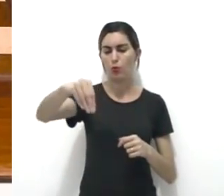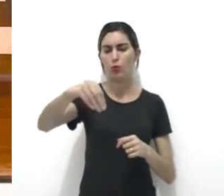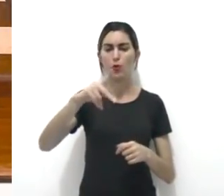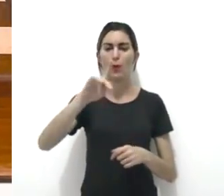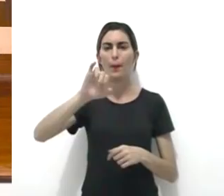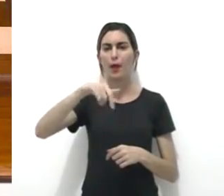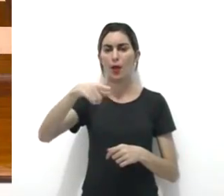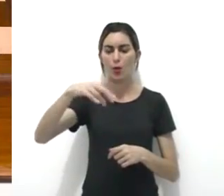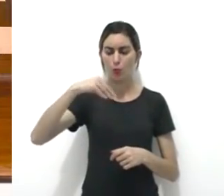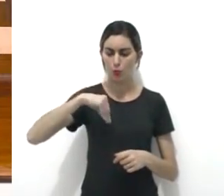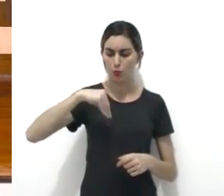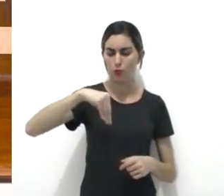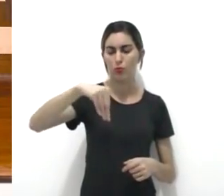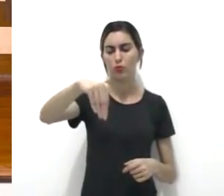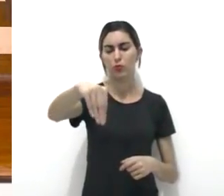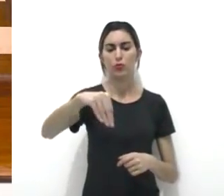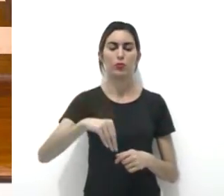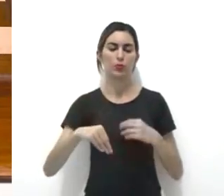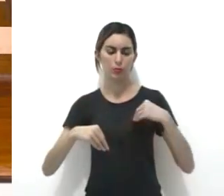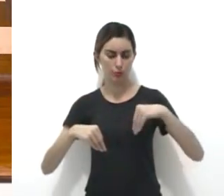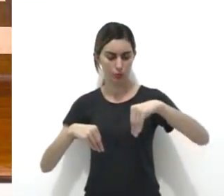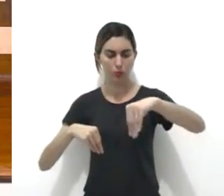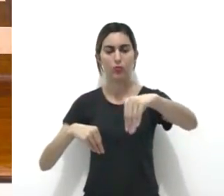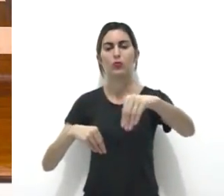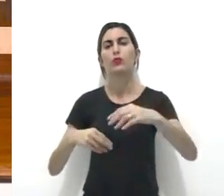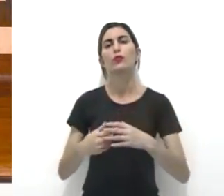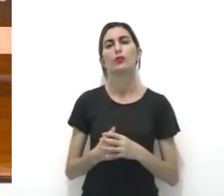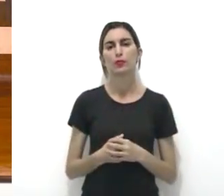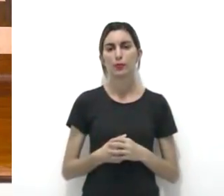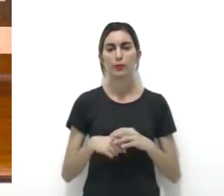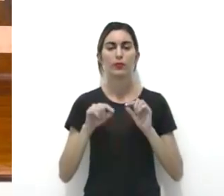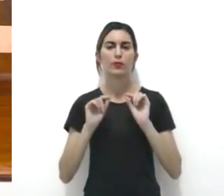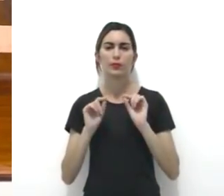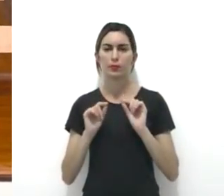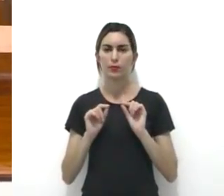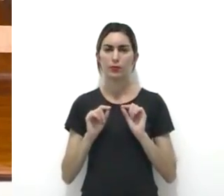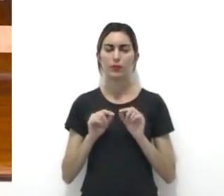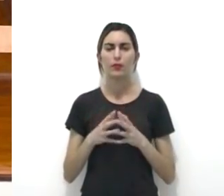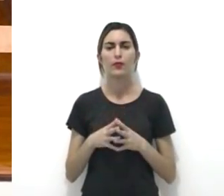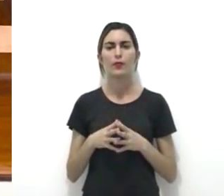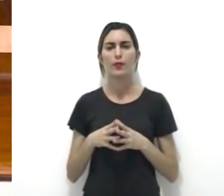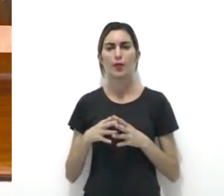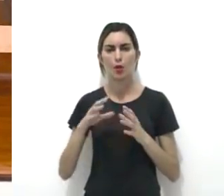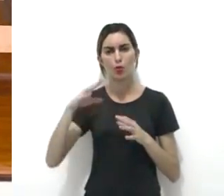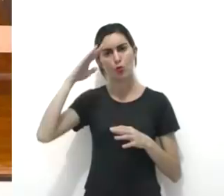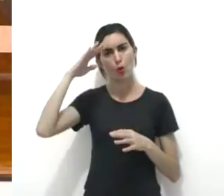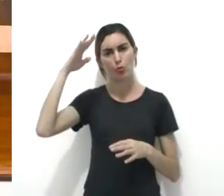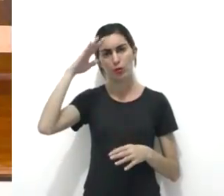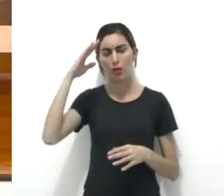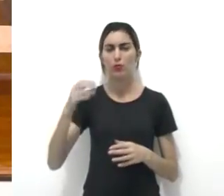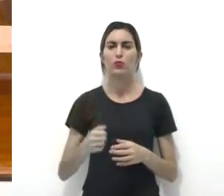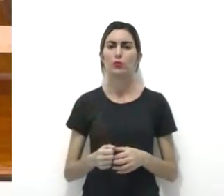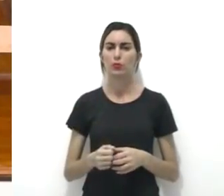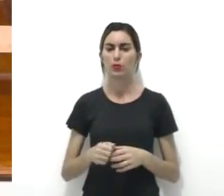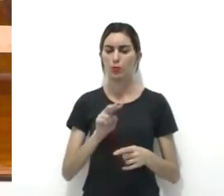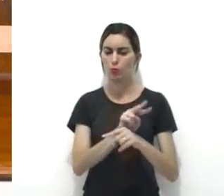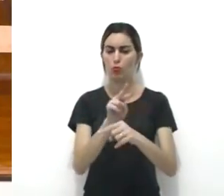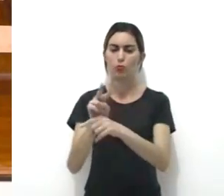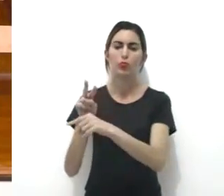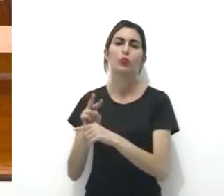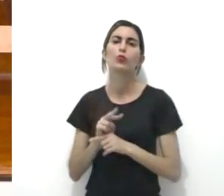colocando os peões na linha de frente, que seriam os soldados